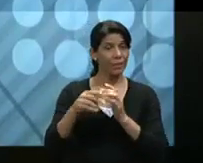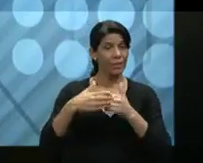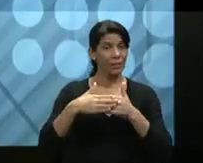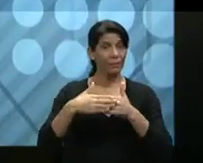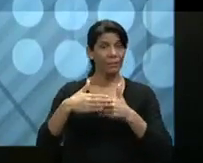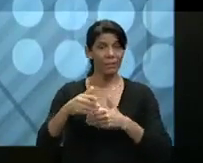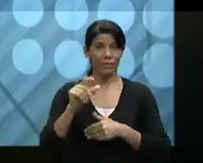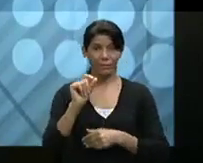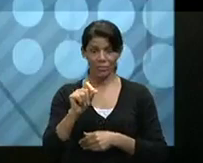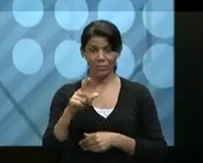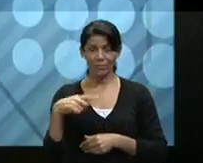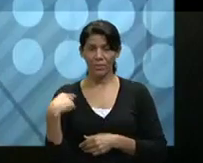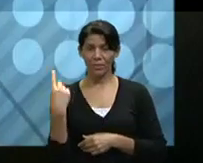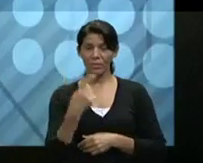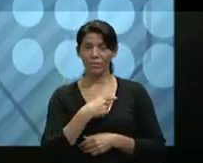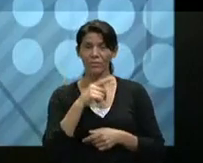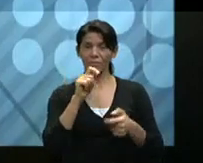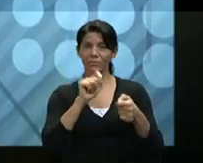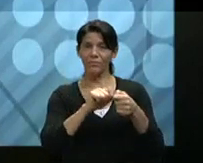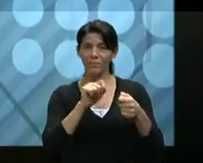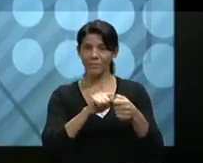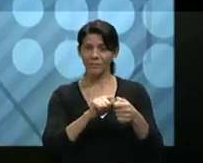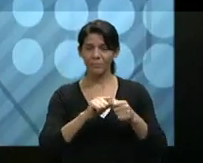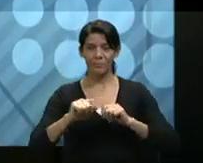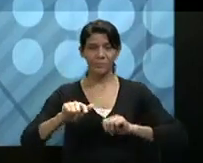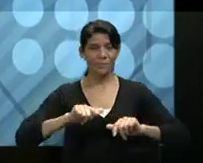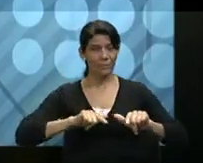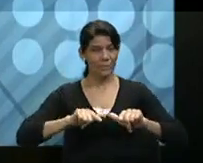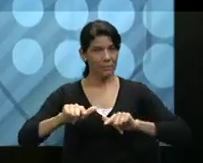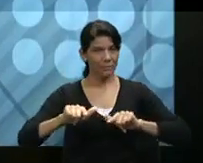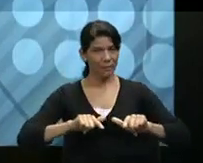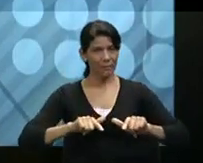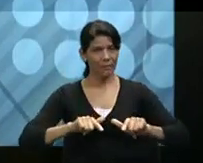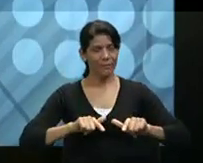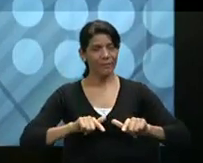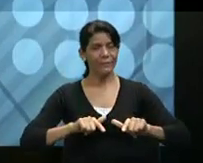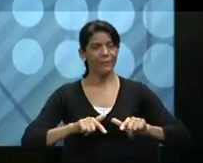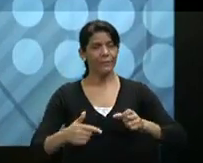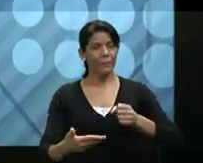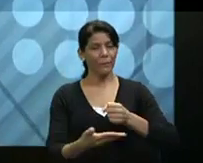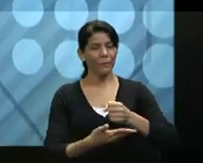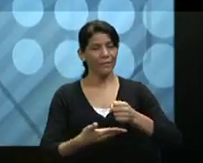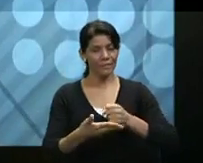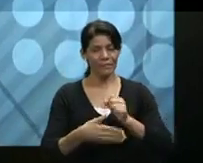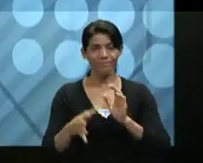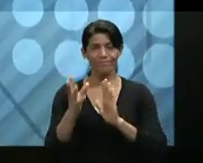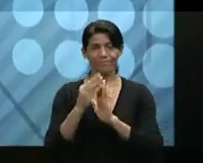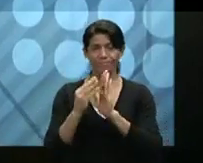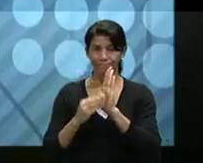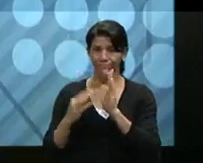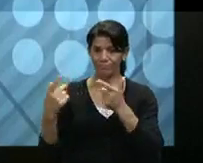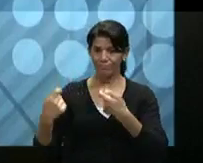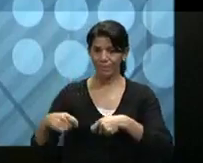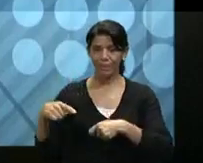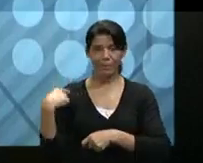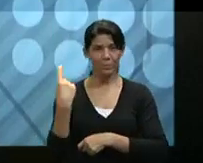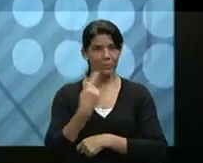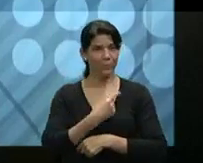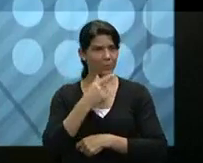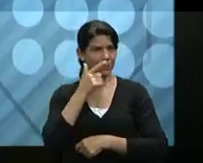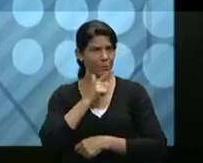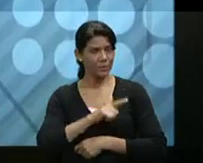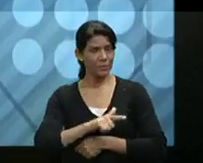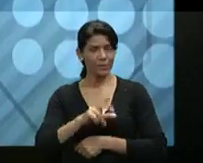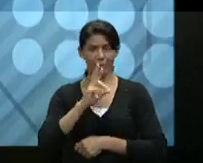partir delas, nós faremos o trabalho em cima dos conteúdos necessários para a gente chegar